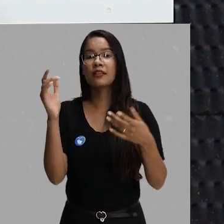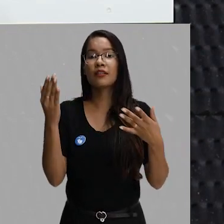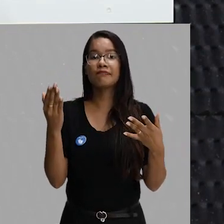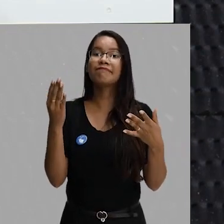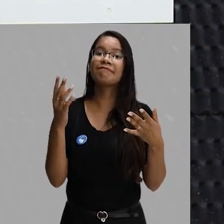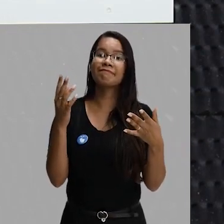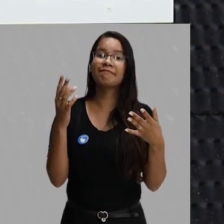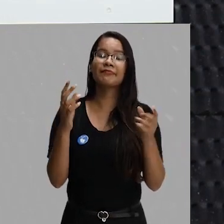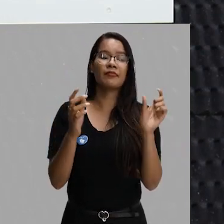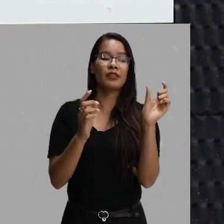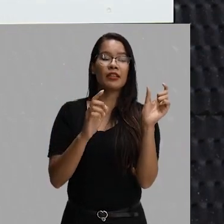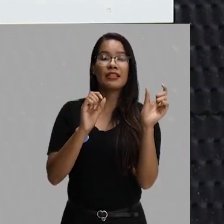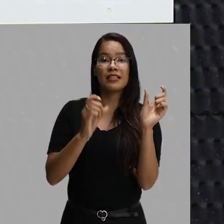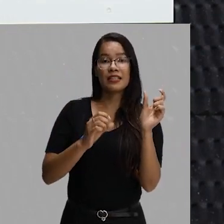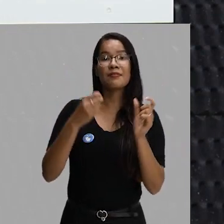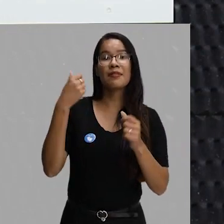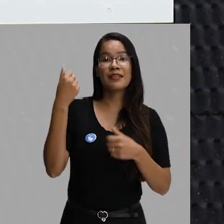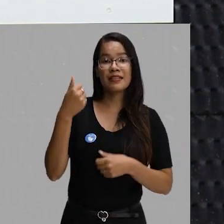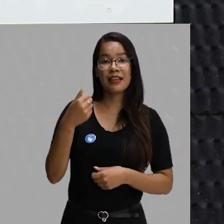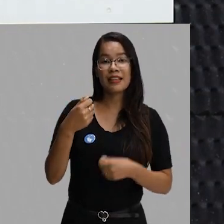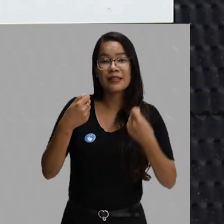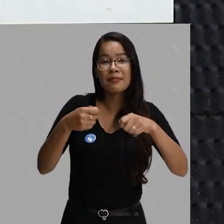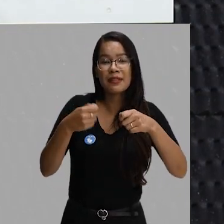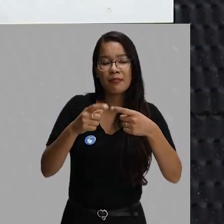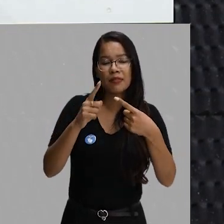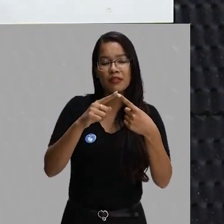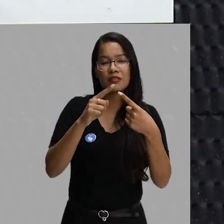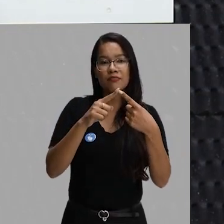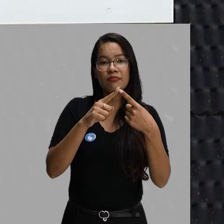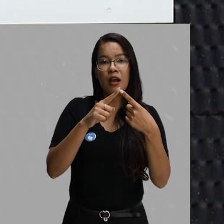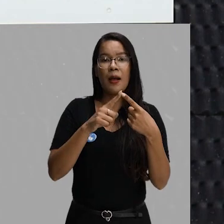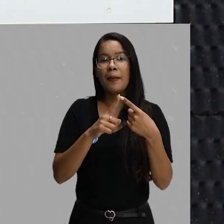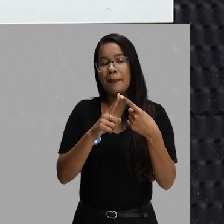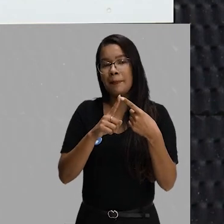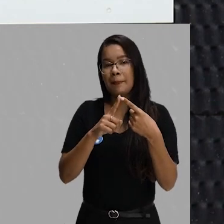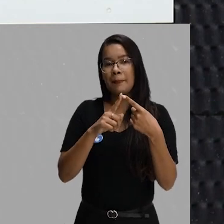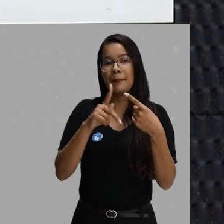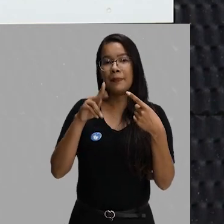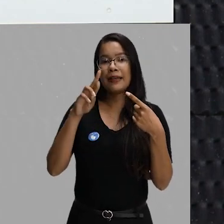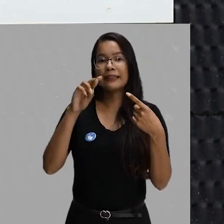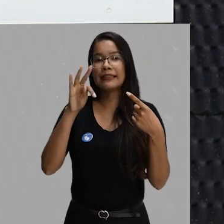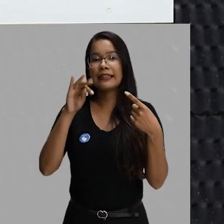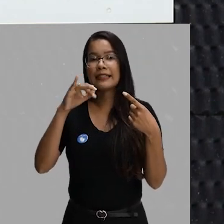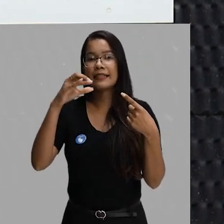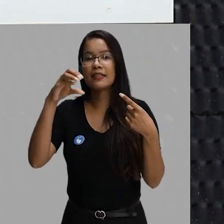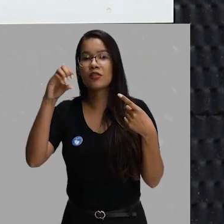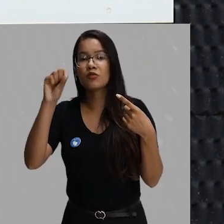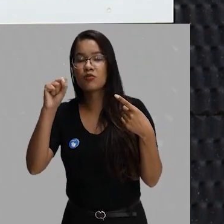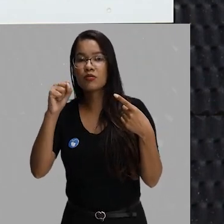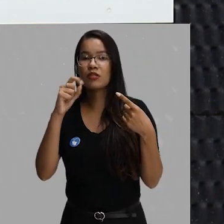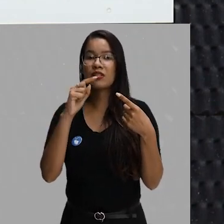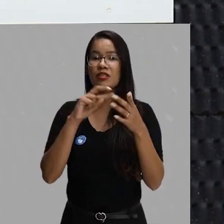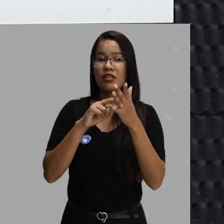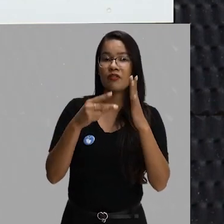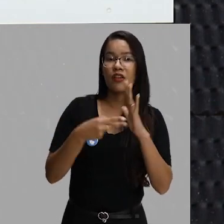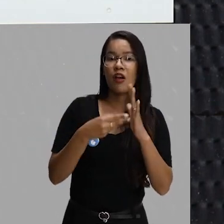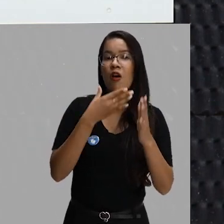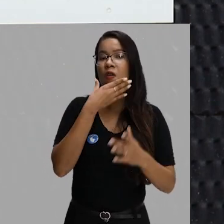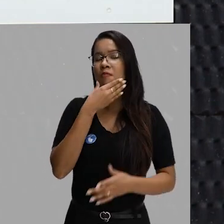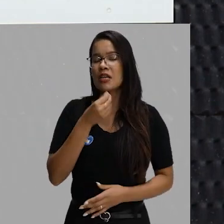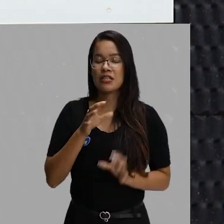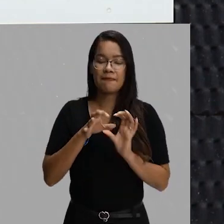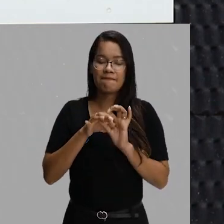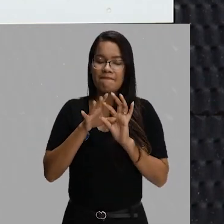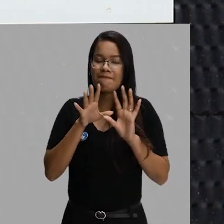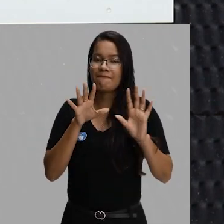principalmente entre patrícios, e quando se fala de patrícios, estás falando de homens livres, estás falando de